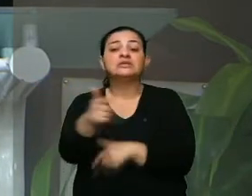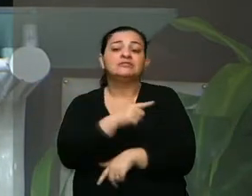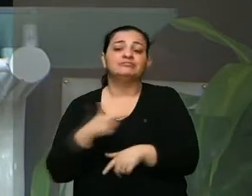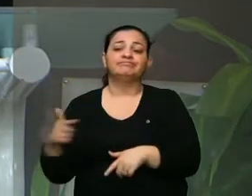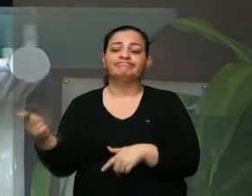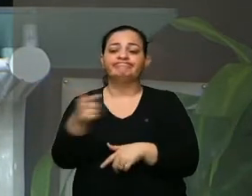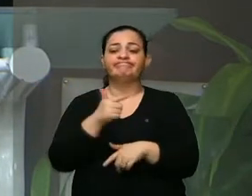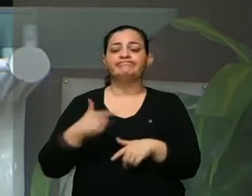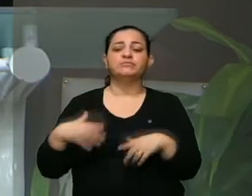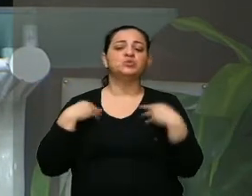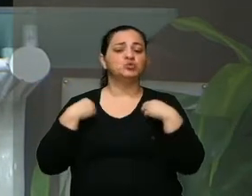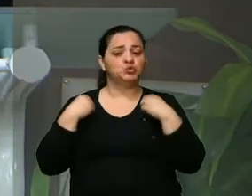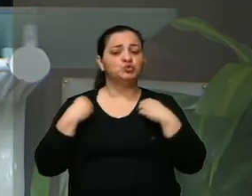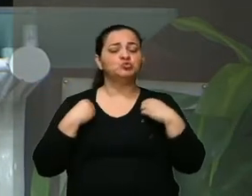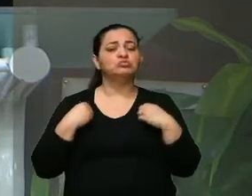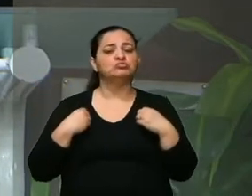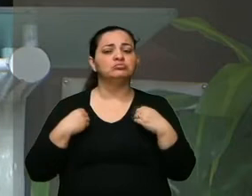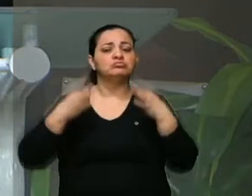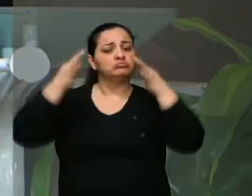roupas